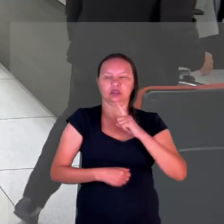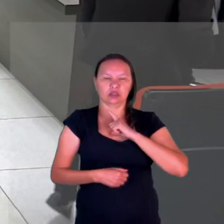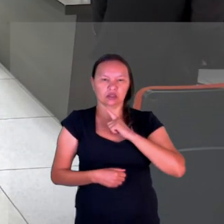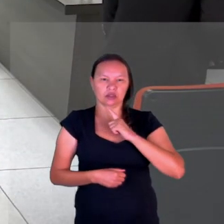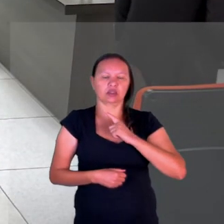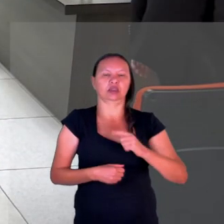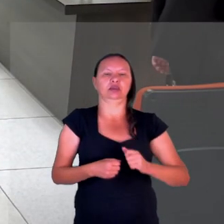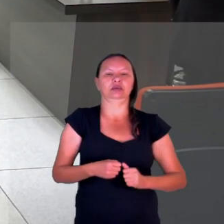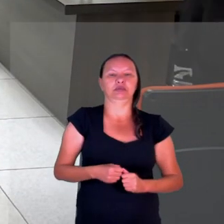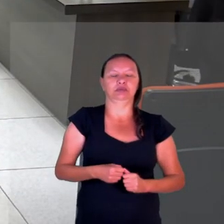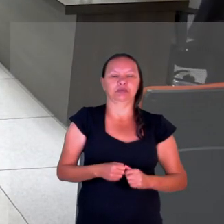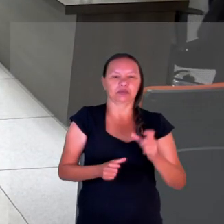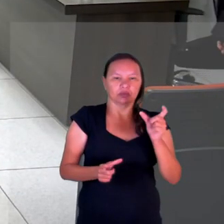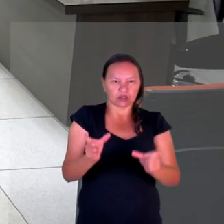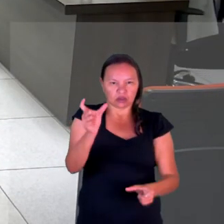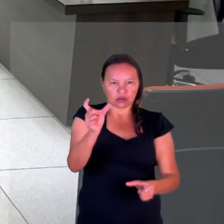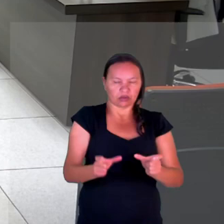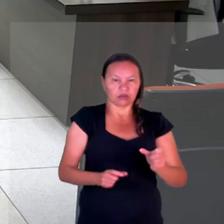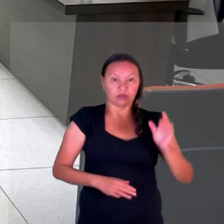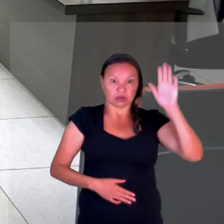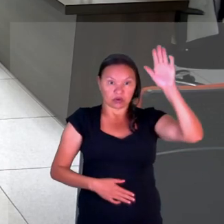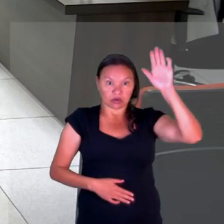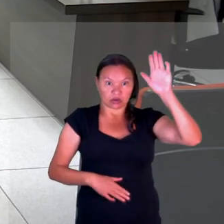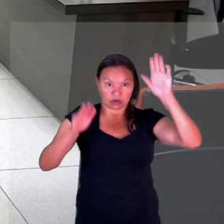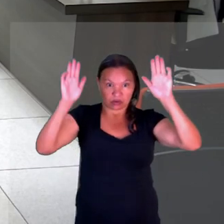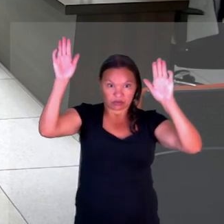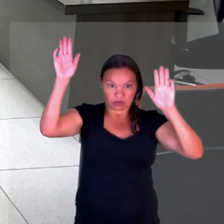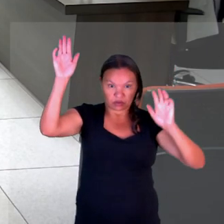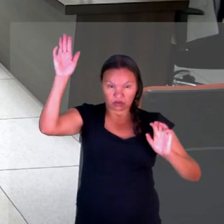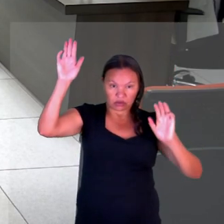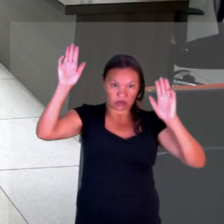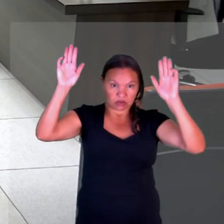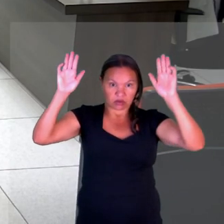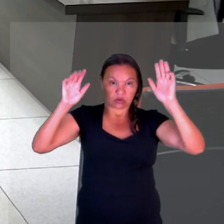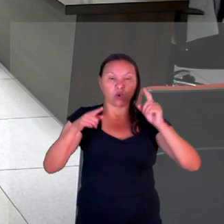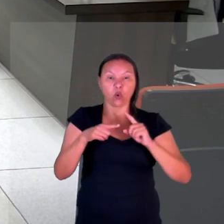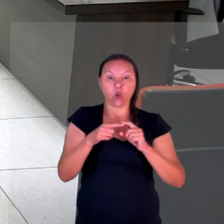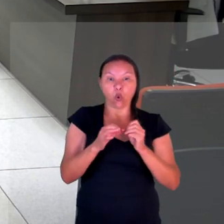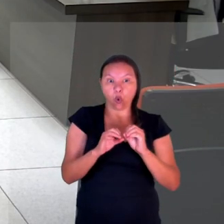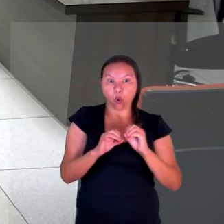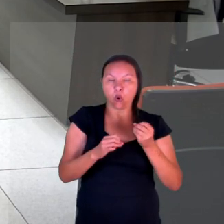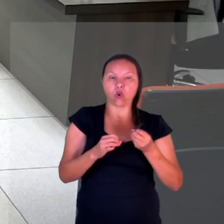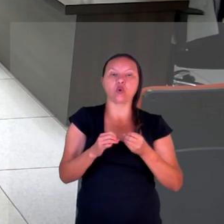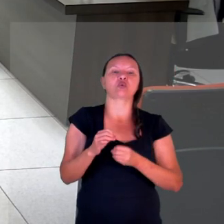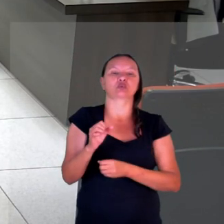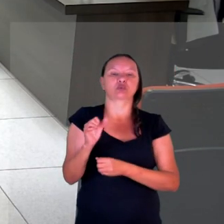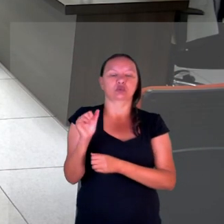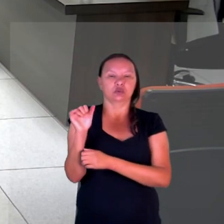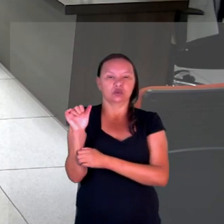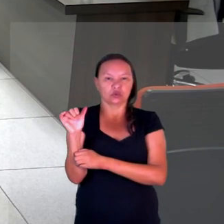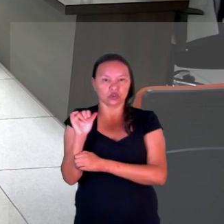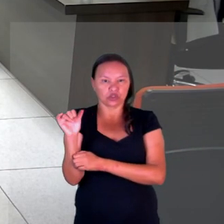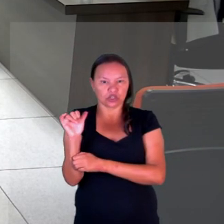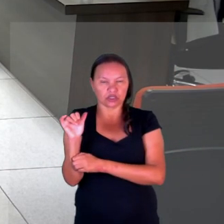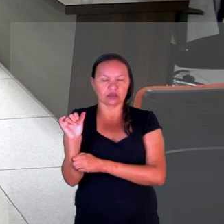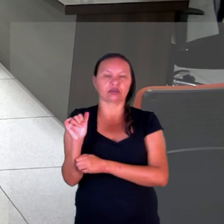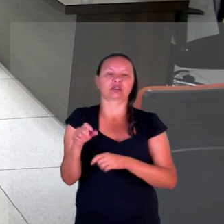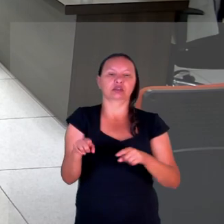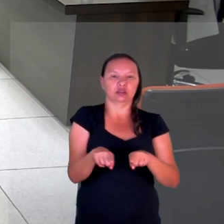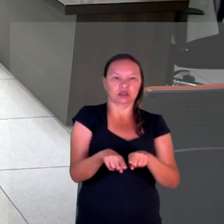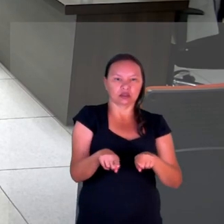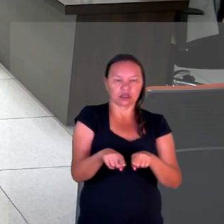e as pessoas levantam a mão presencialmente ou no teams a reunião é pelo teams não é isso E aí tem essa